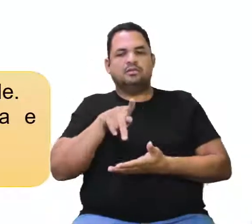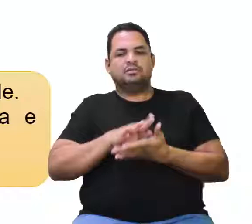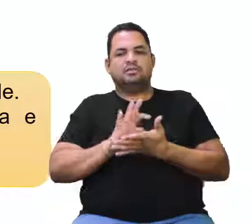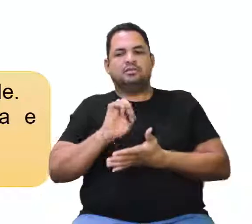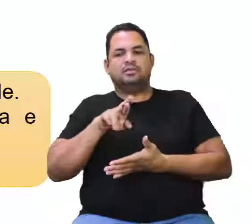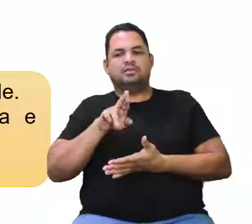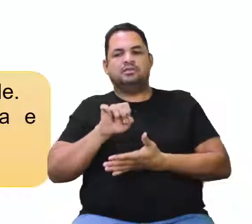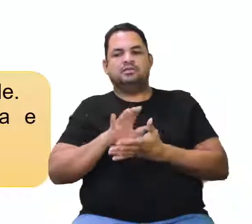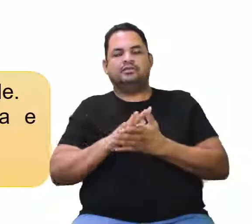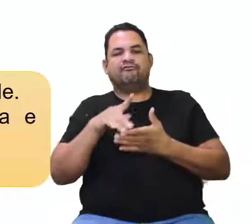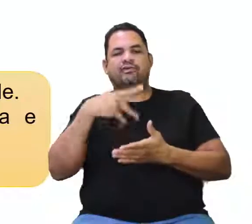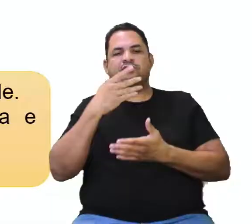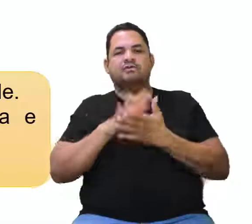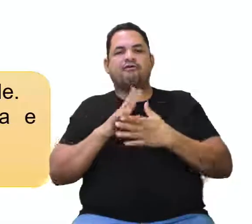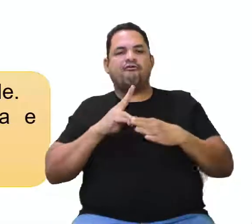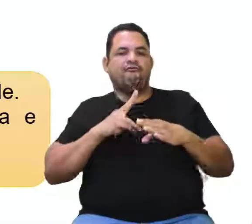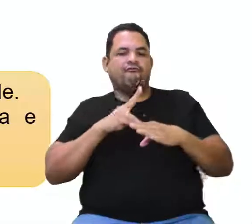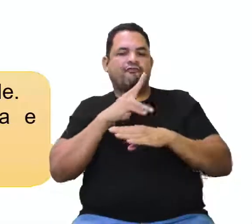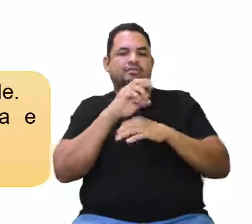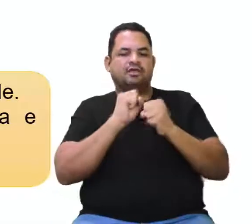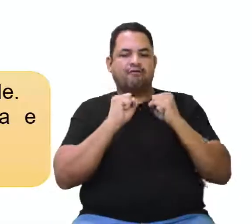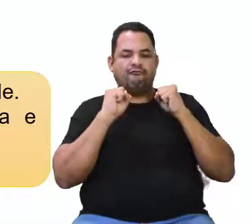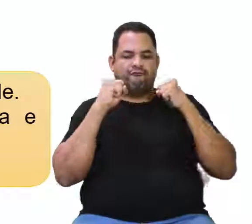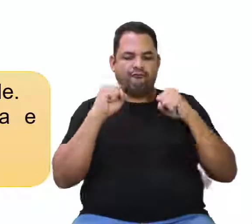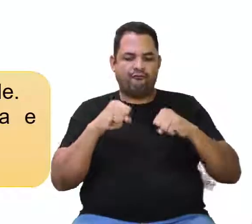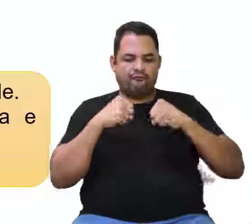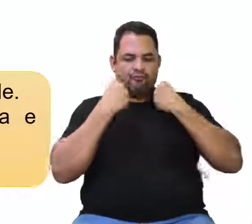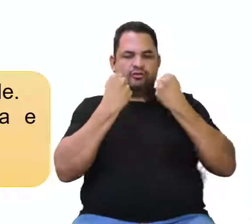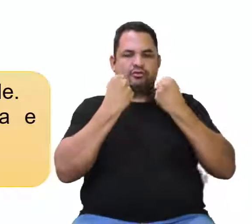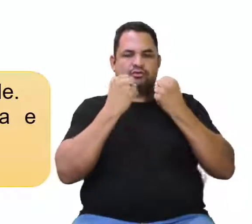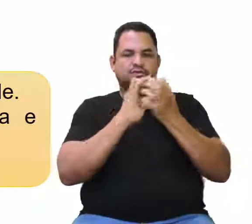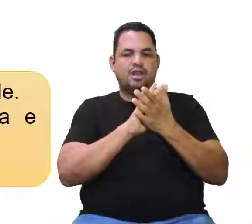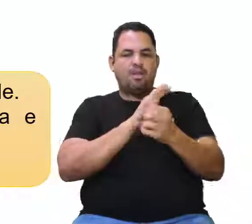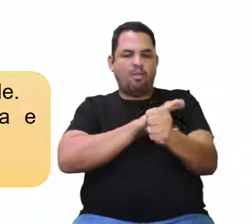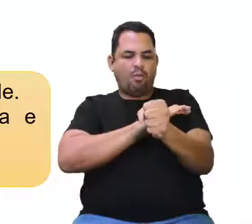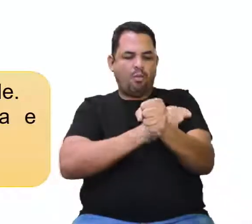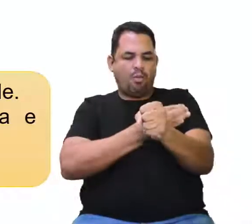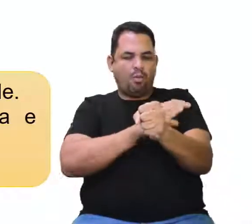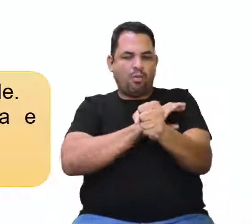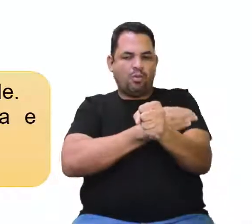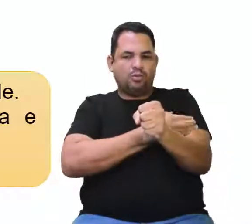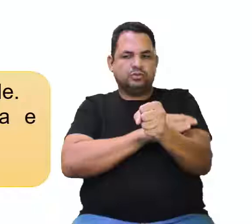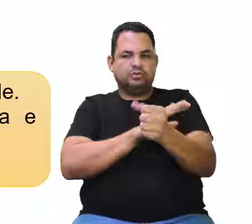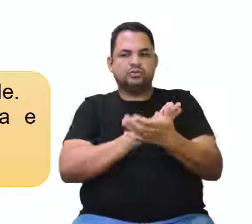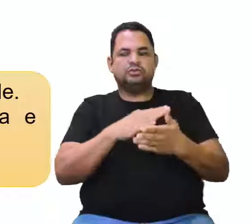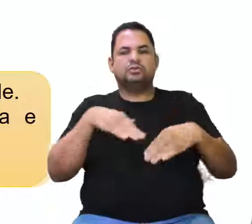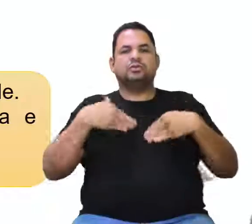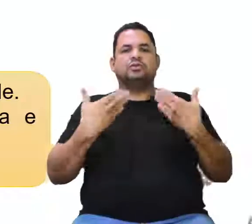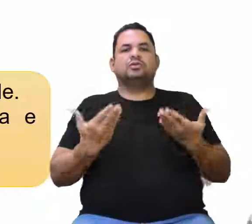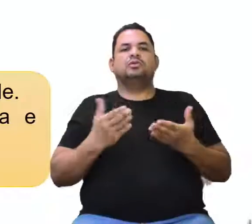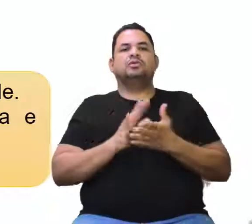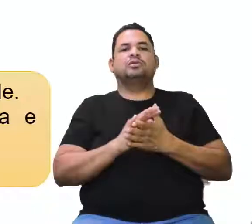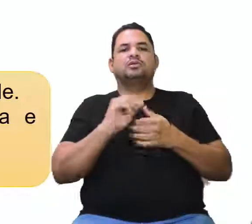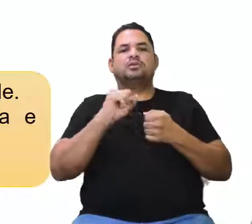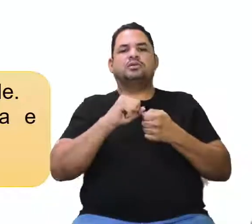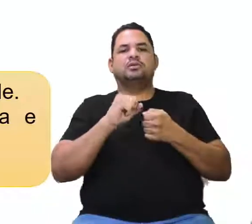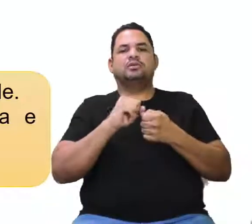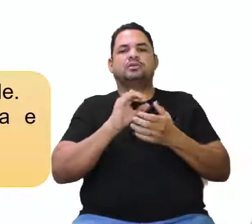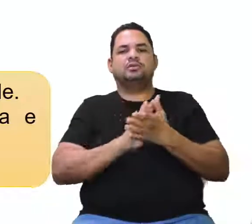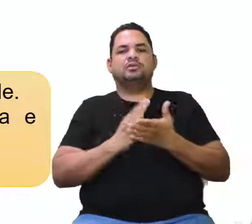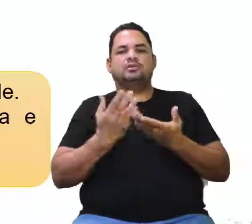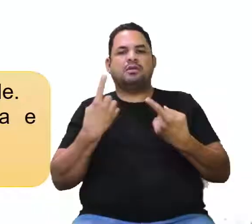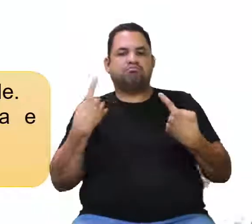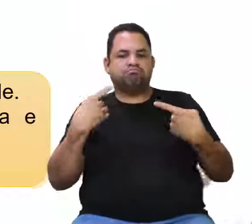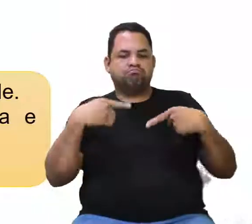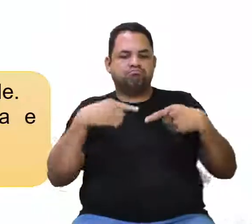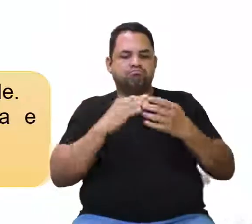sobre fortalecer, né? Fortalecimento do músculo. Então, quando eu faço exercício, eu vou combater essa